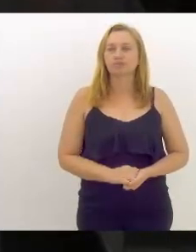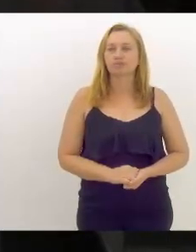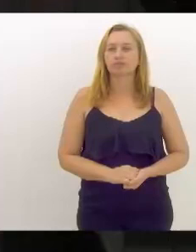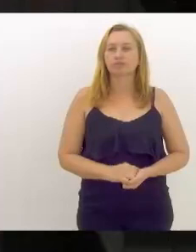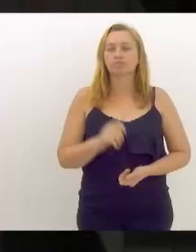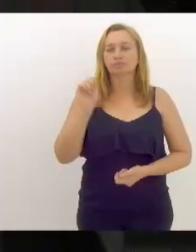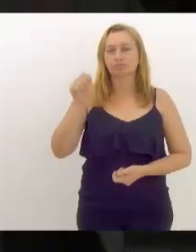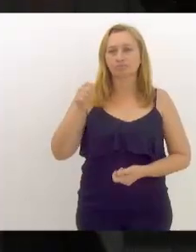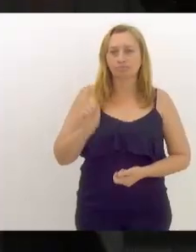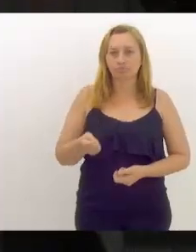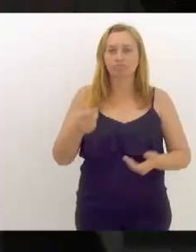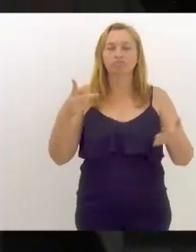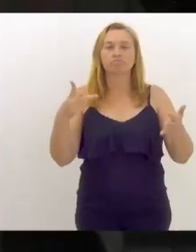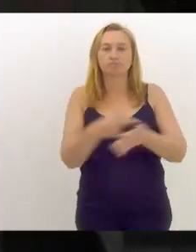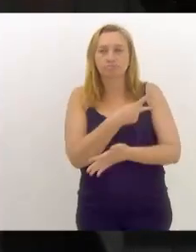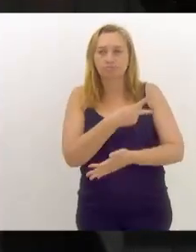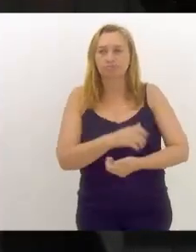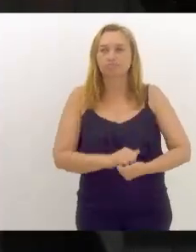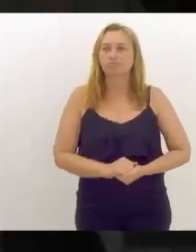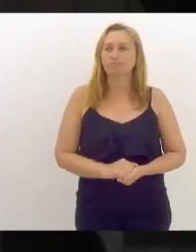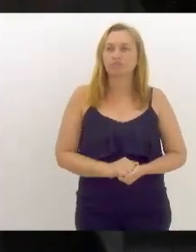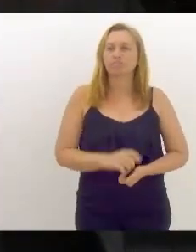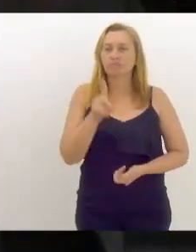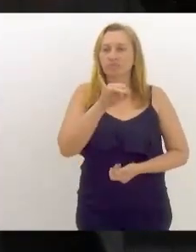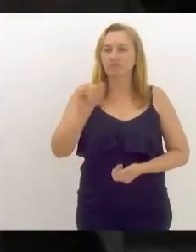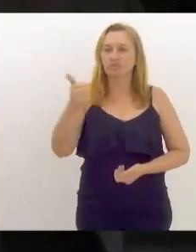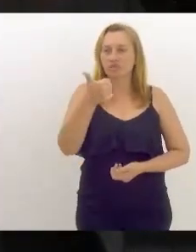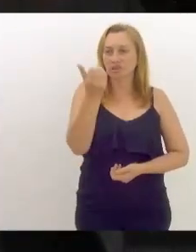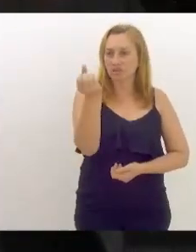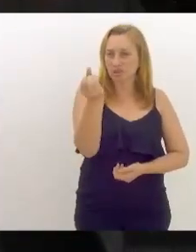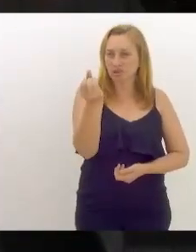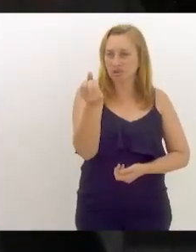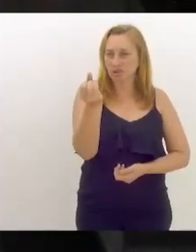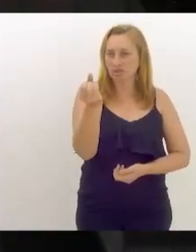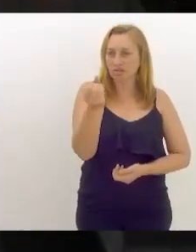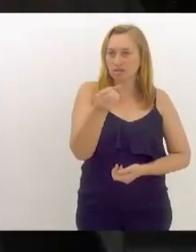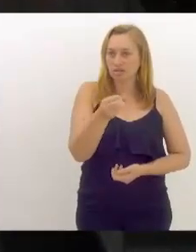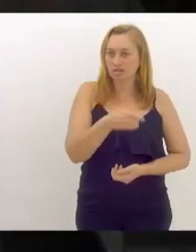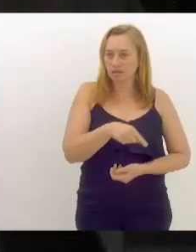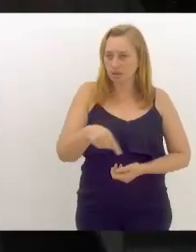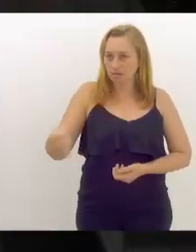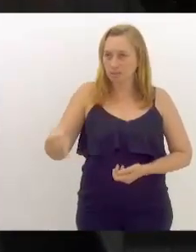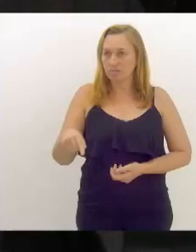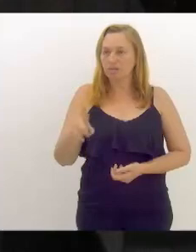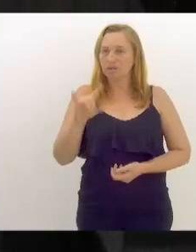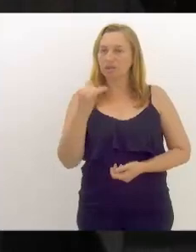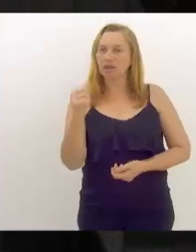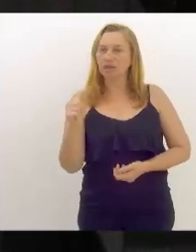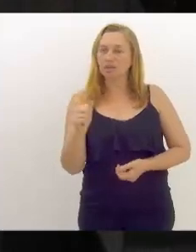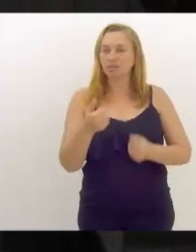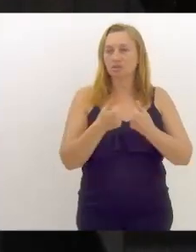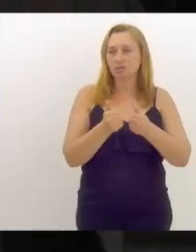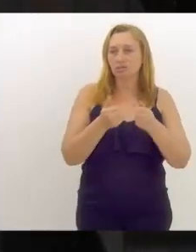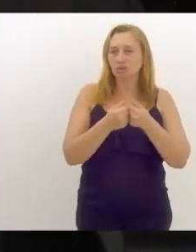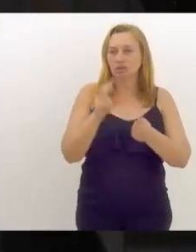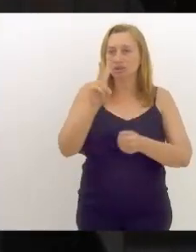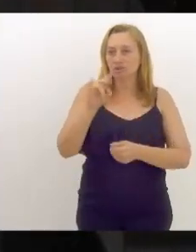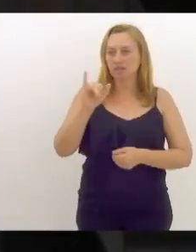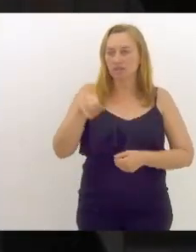leilão que vai acontecer no dia 16 próximo das linhas de ônibus da